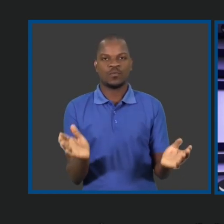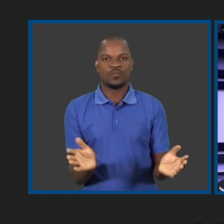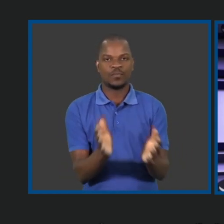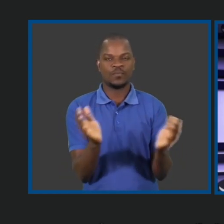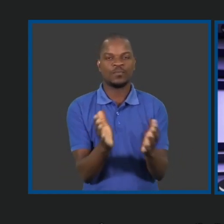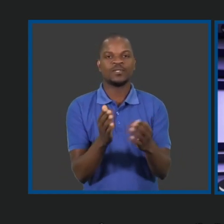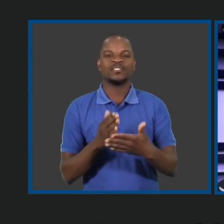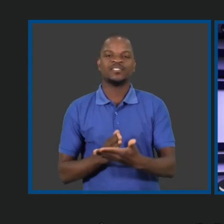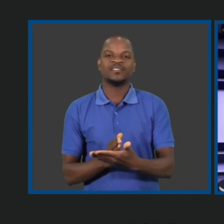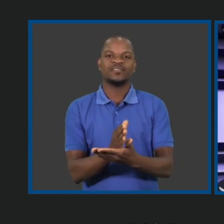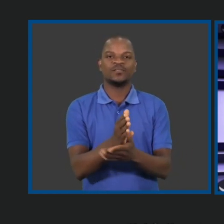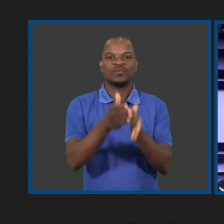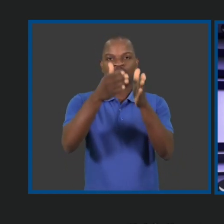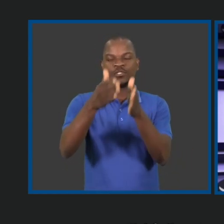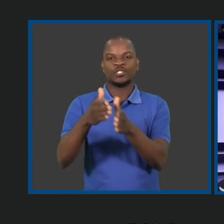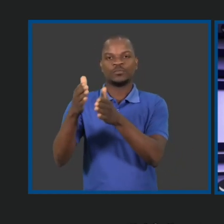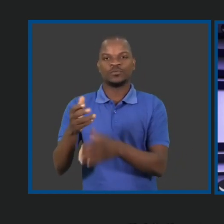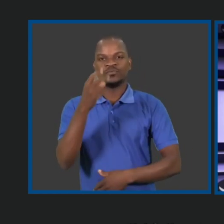direitos desta camada social